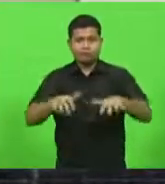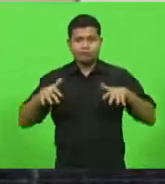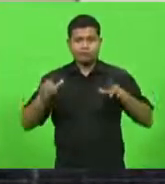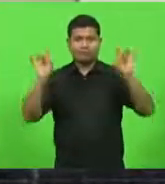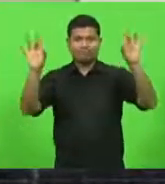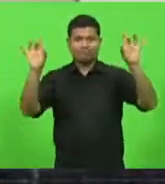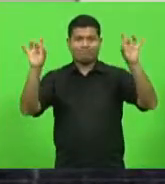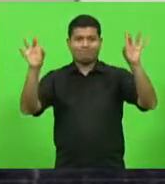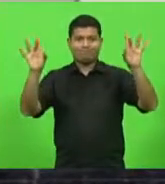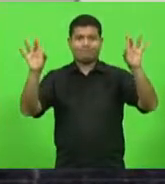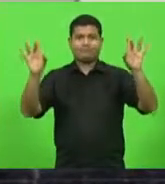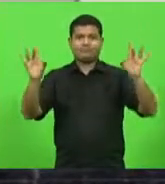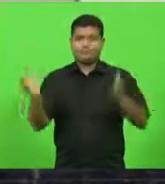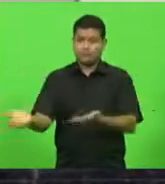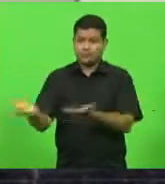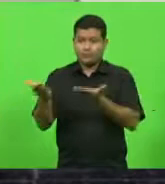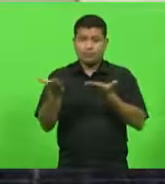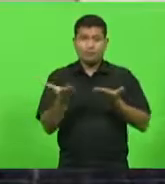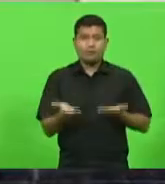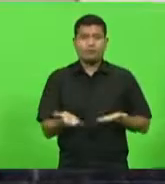especial. Convido